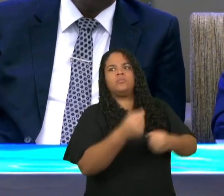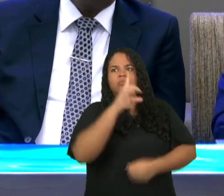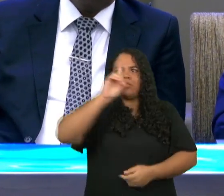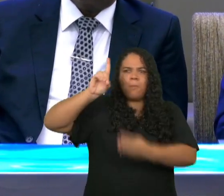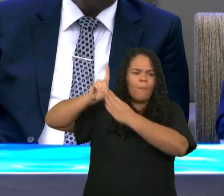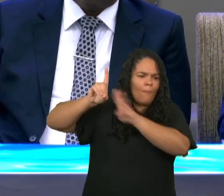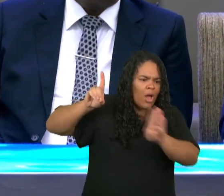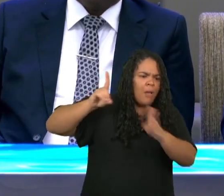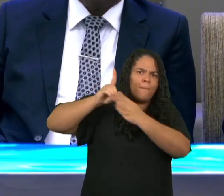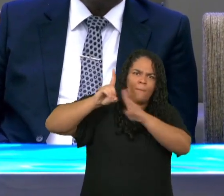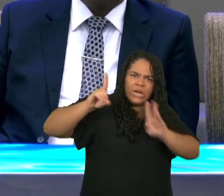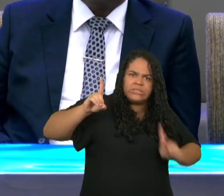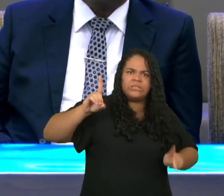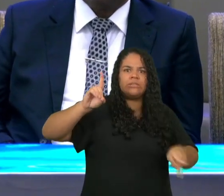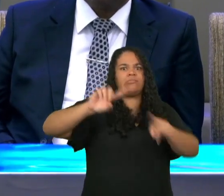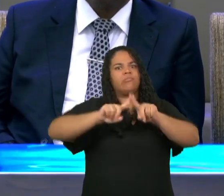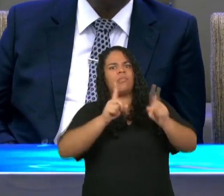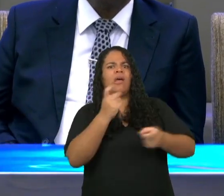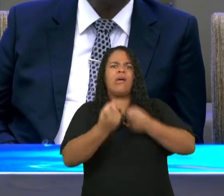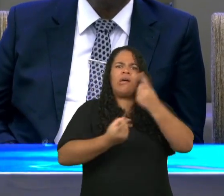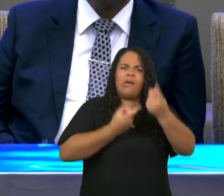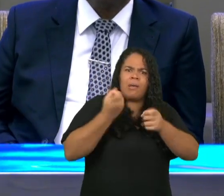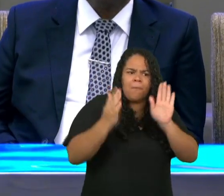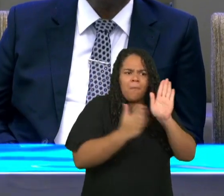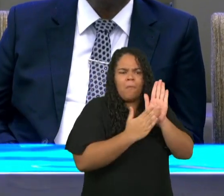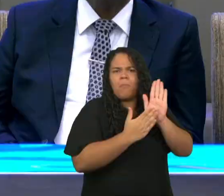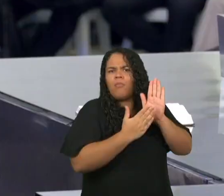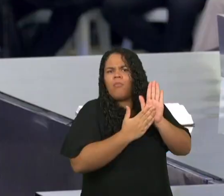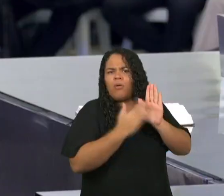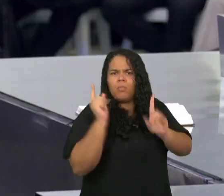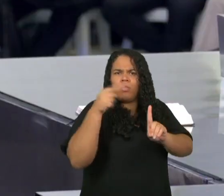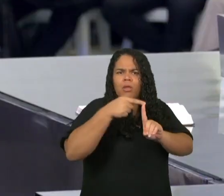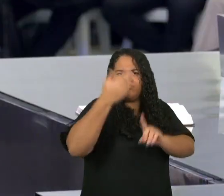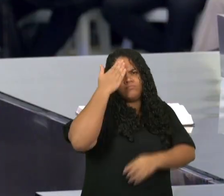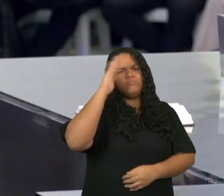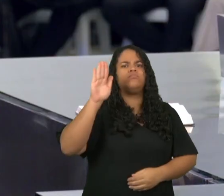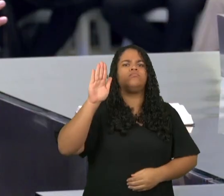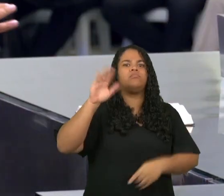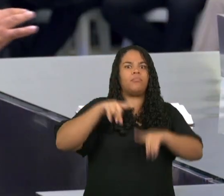olhar, existem pelo menos três razões pelas quais